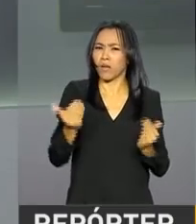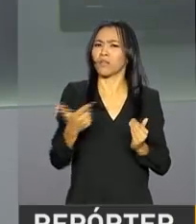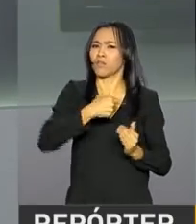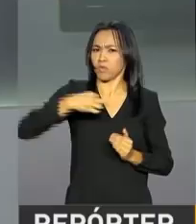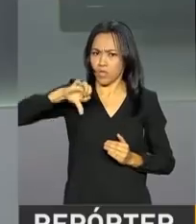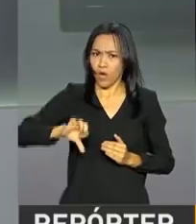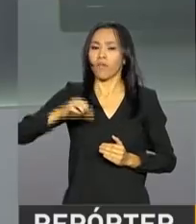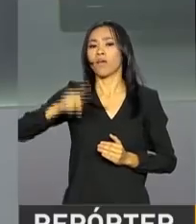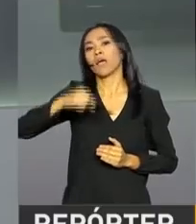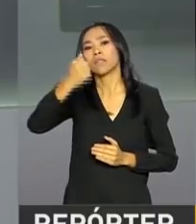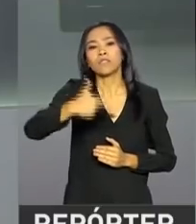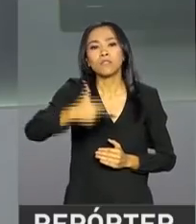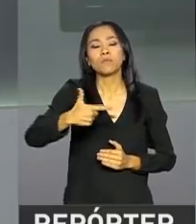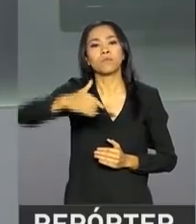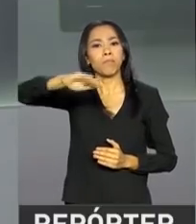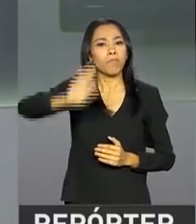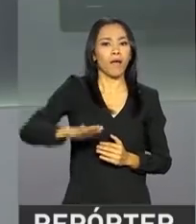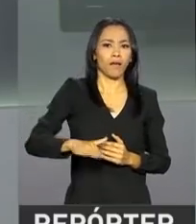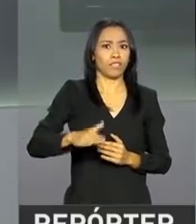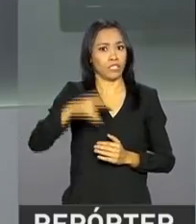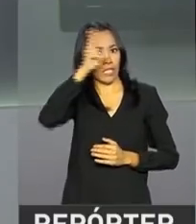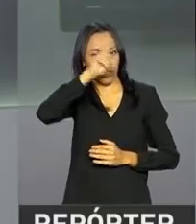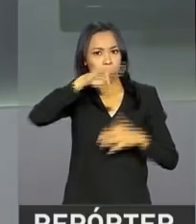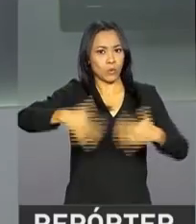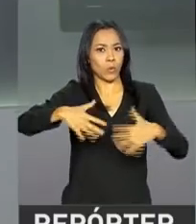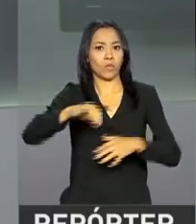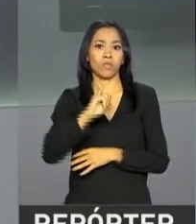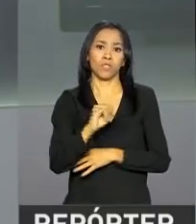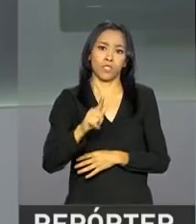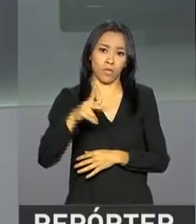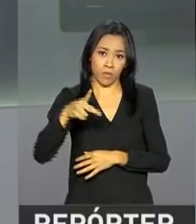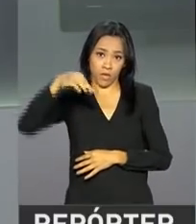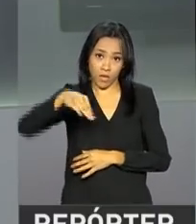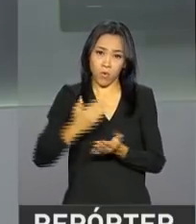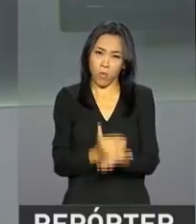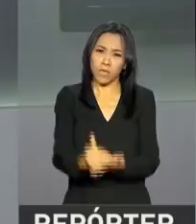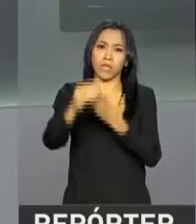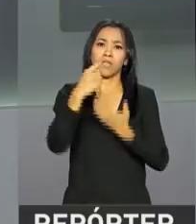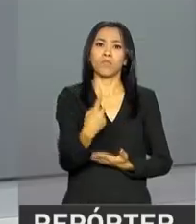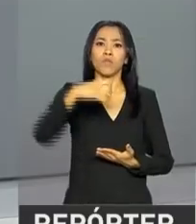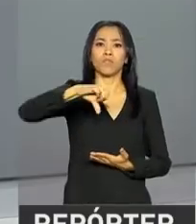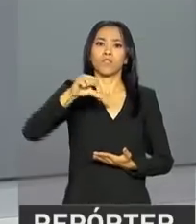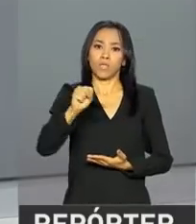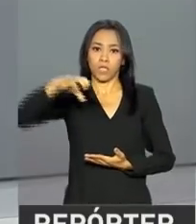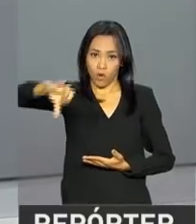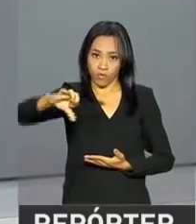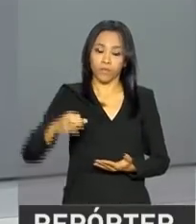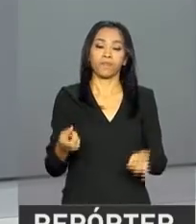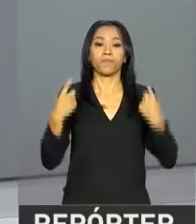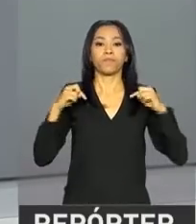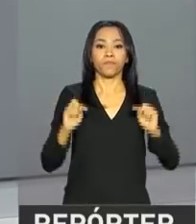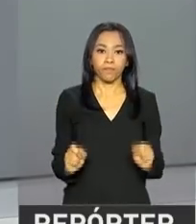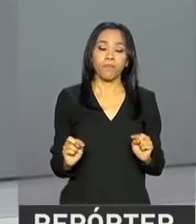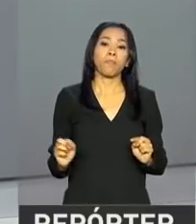é a segunda taxa anual mais baixo da série histórica do igpm iniciada em 1989 o ministro da fazenda